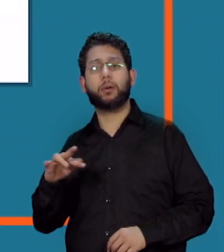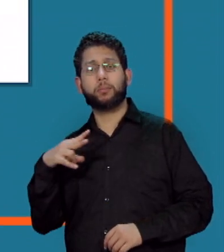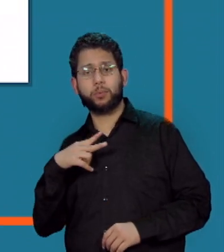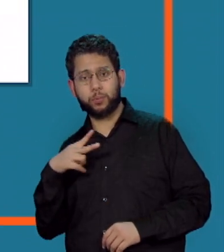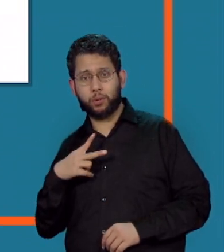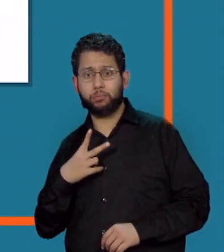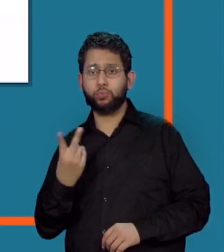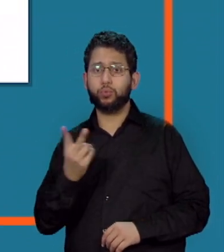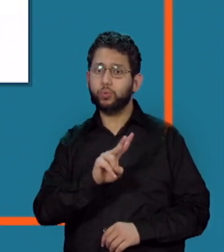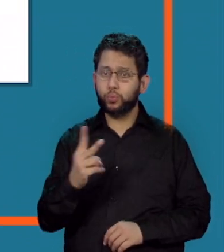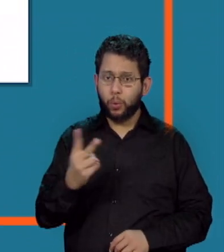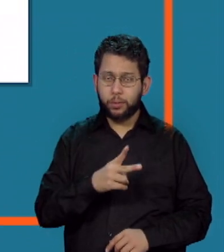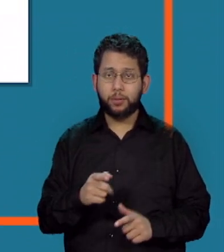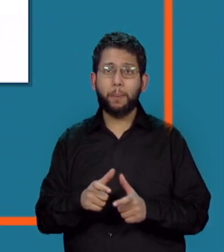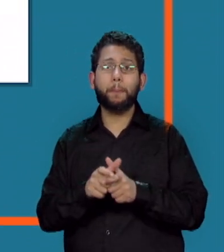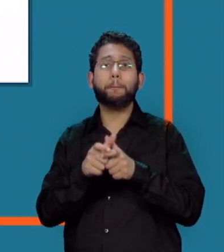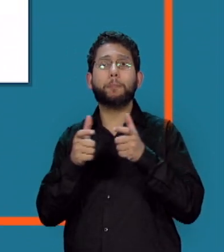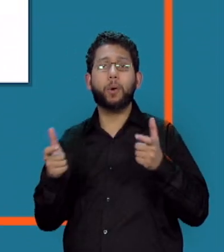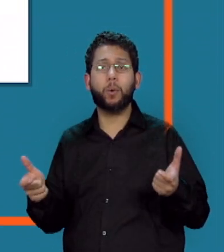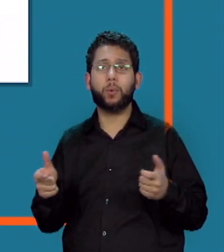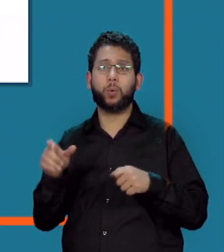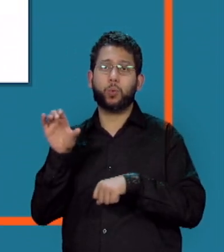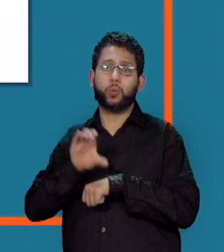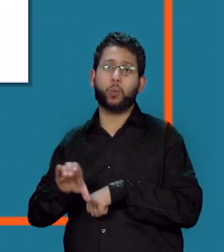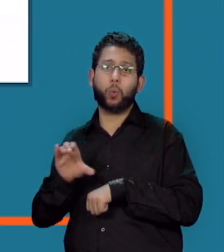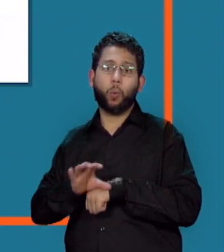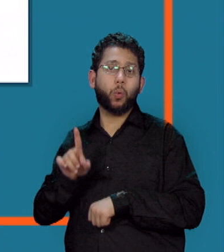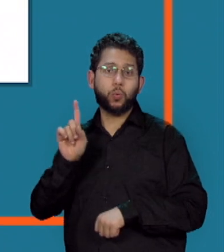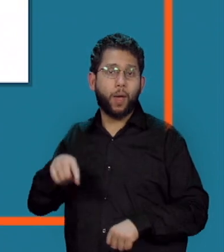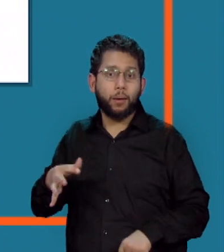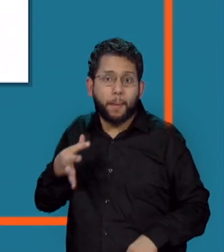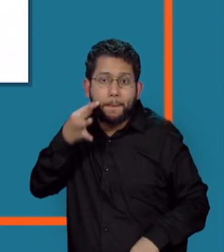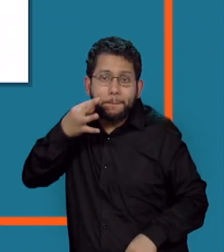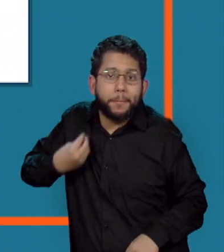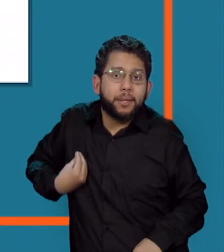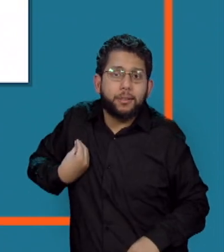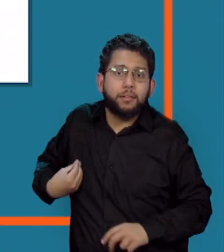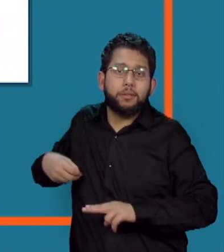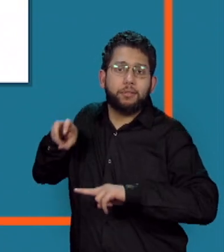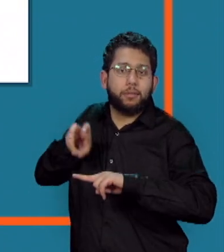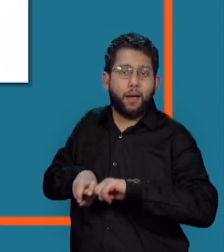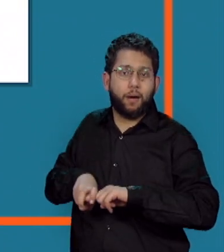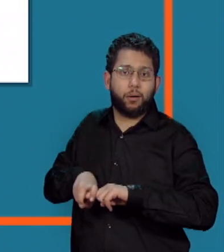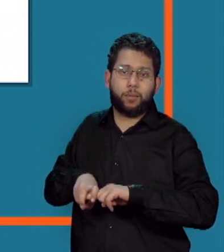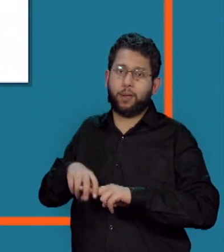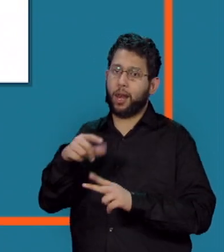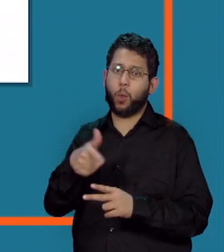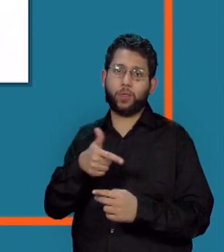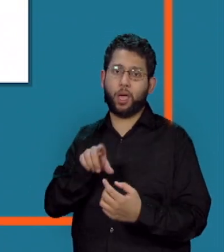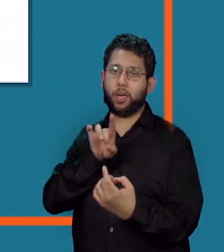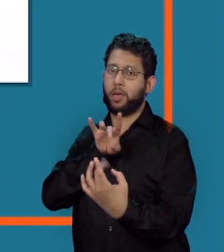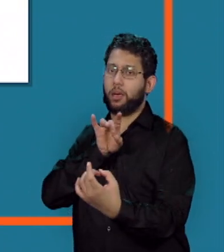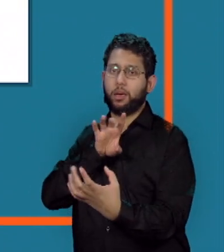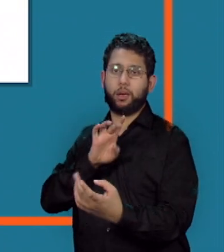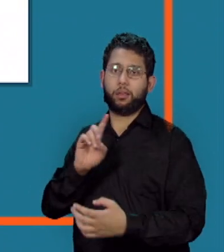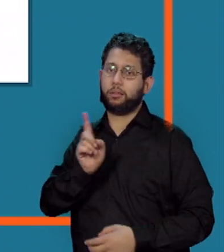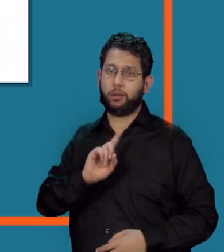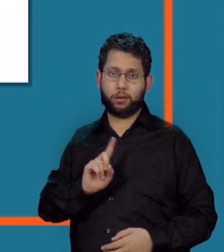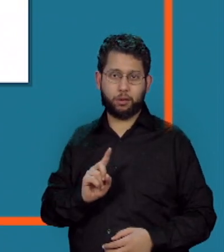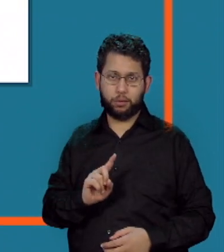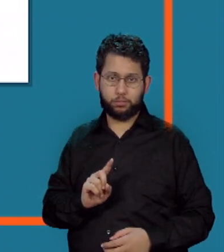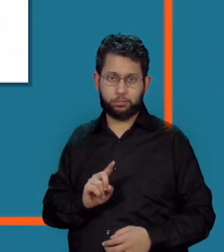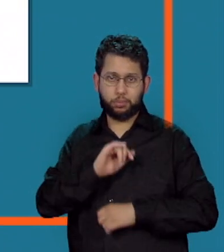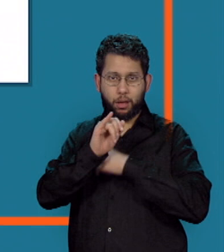A grande maioria, né, desses cursos são presenciais, eles não são na modalidade à distância.